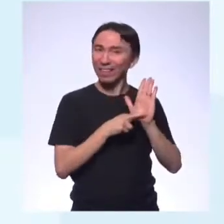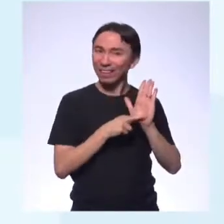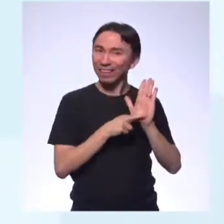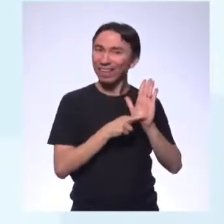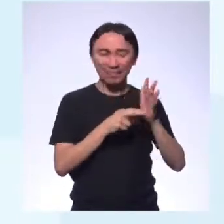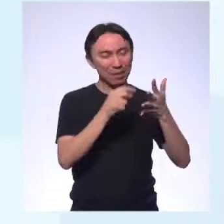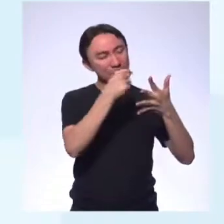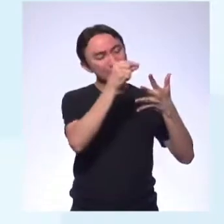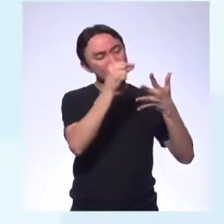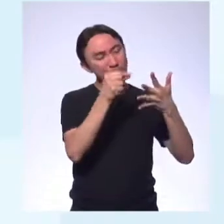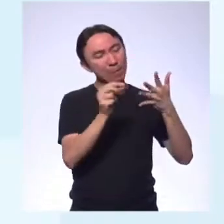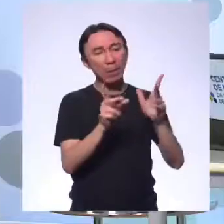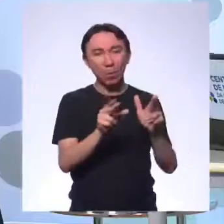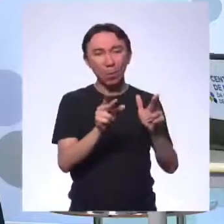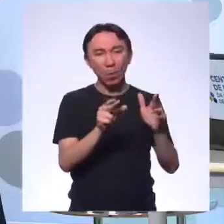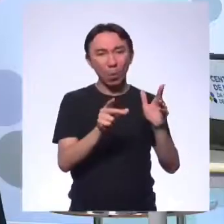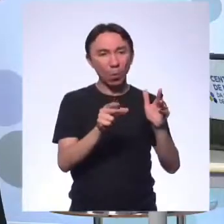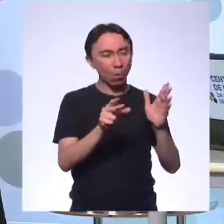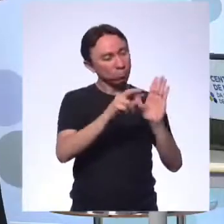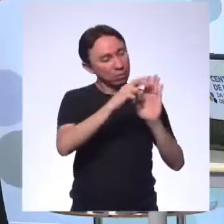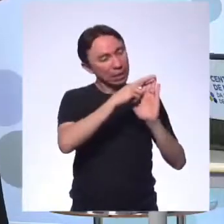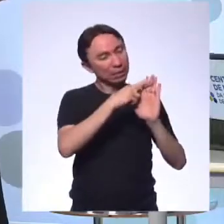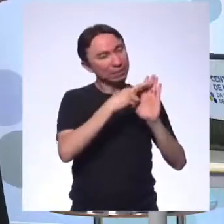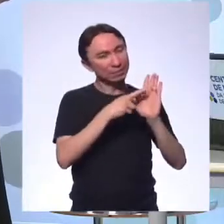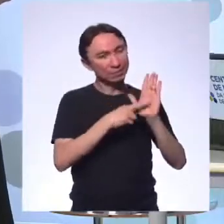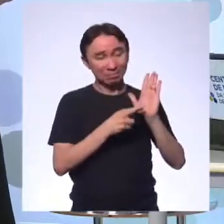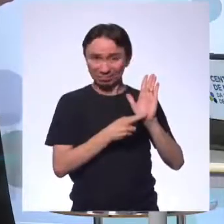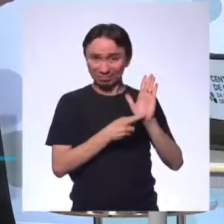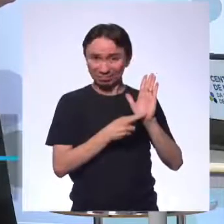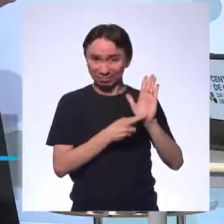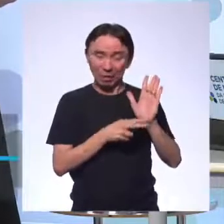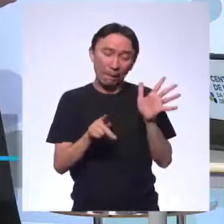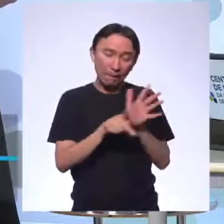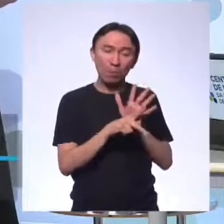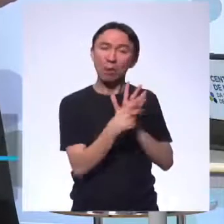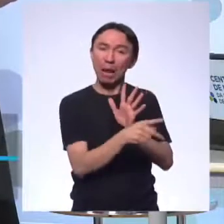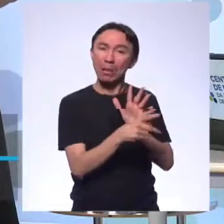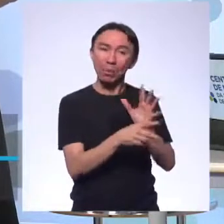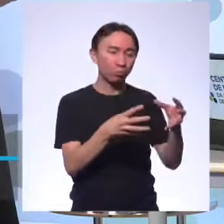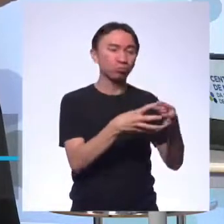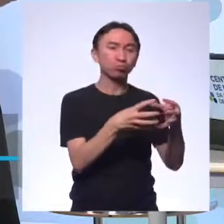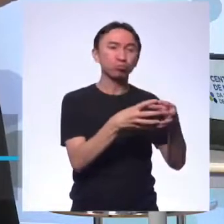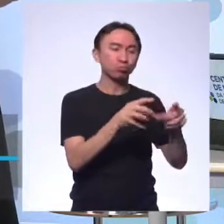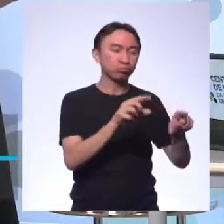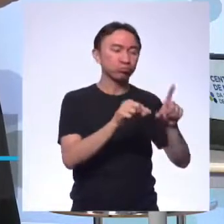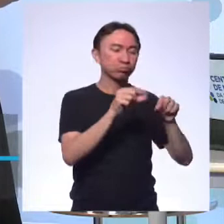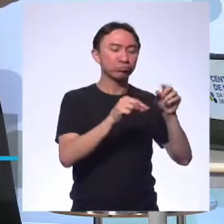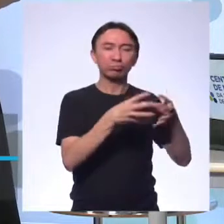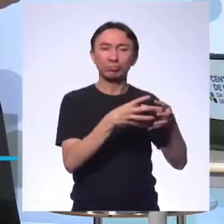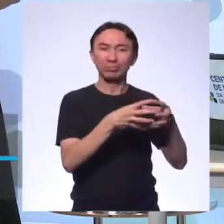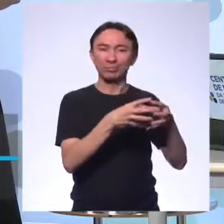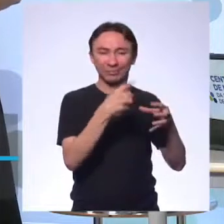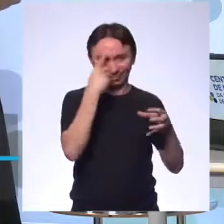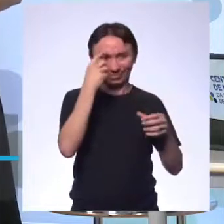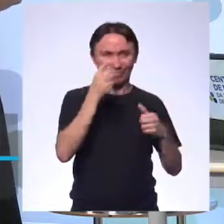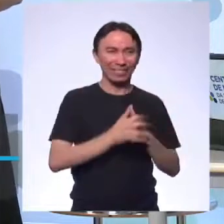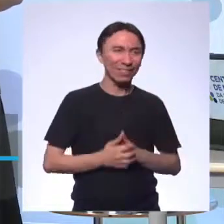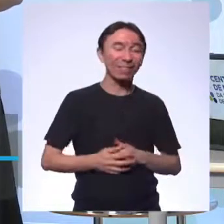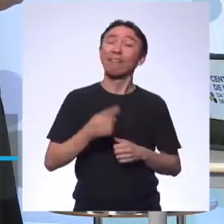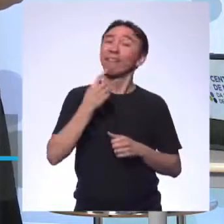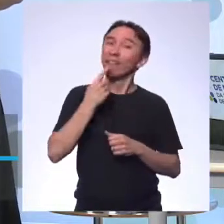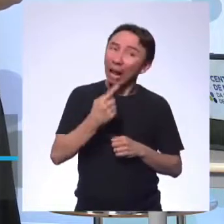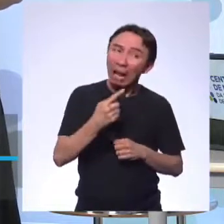com a necessidade de cada um desses sistemas de classificação. Né? E aí, quando a gente fala nessa